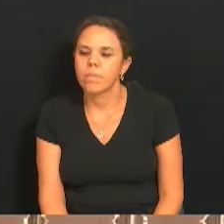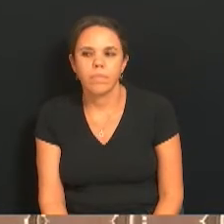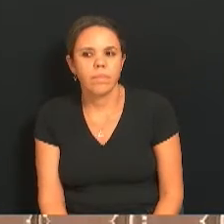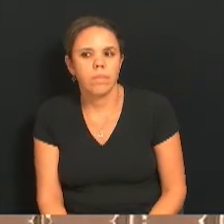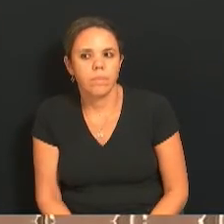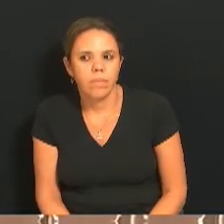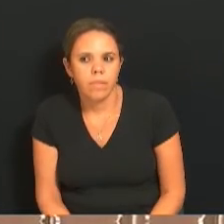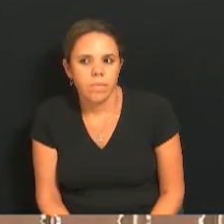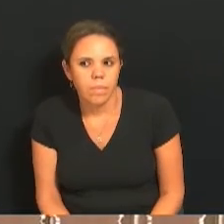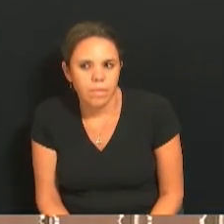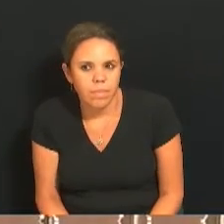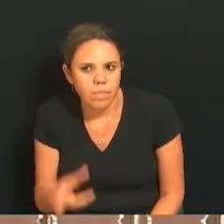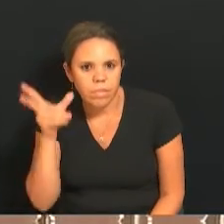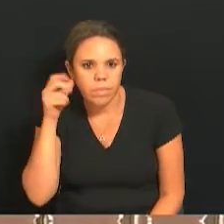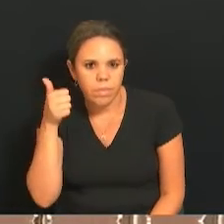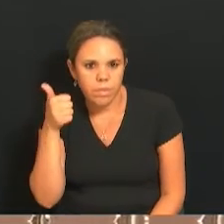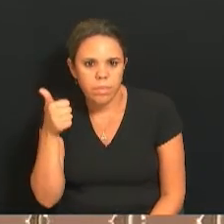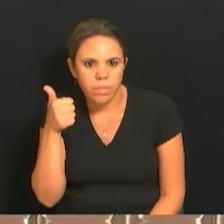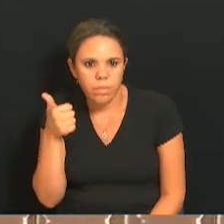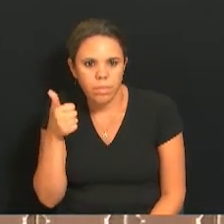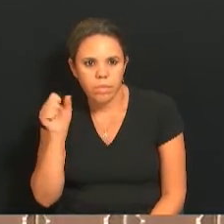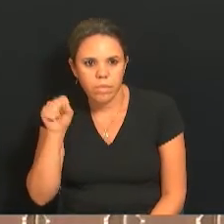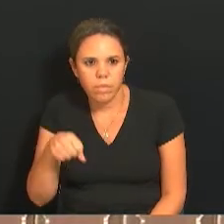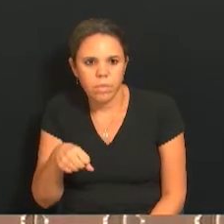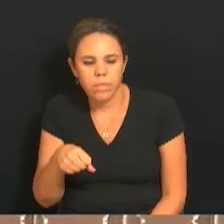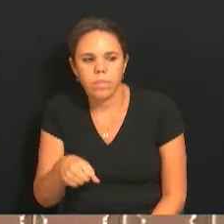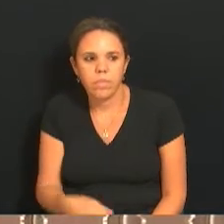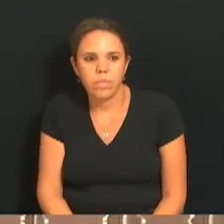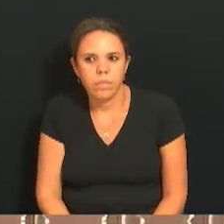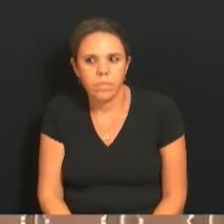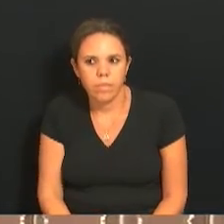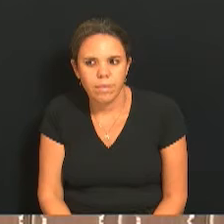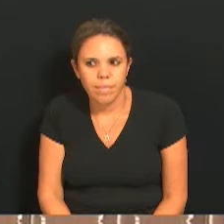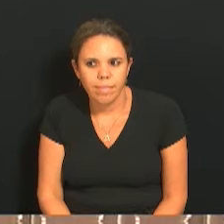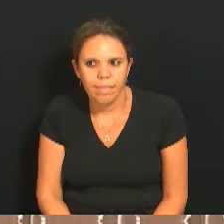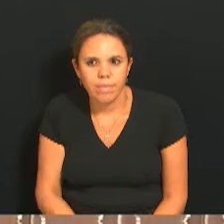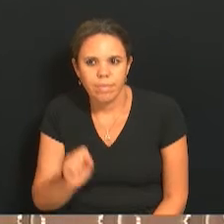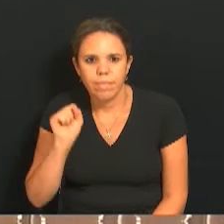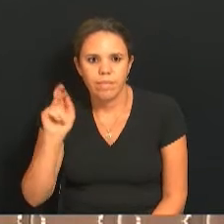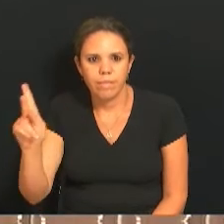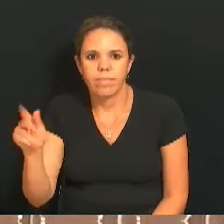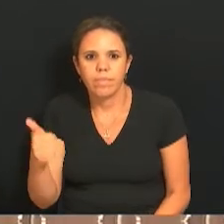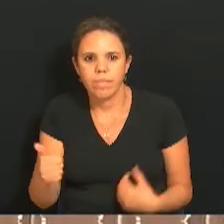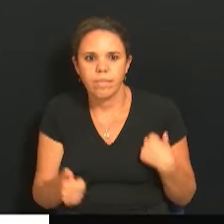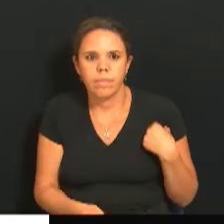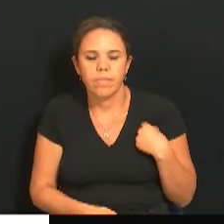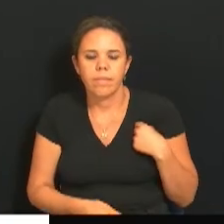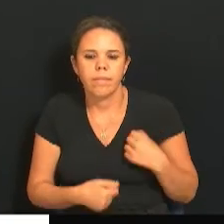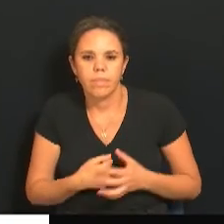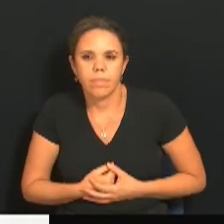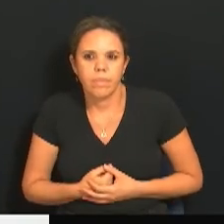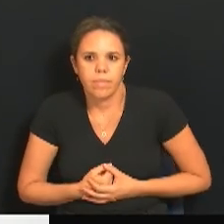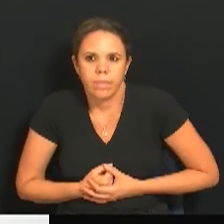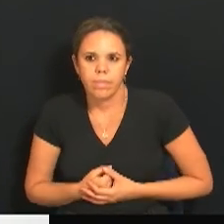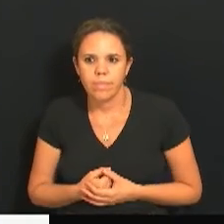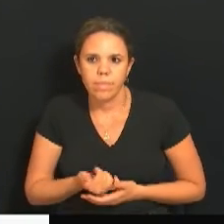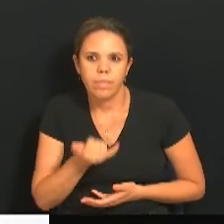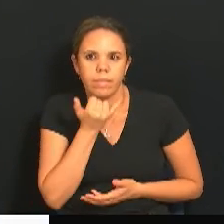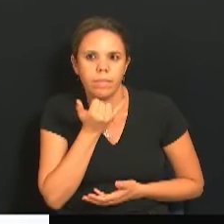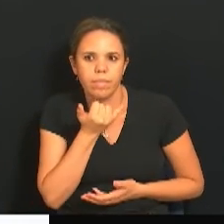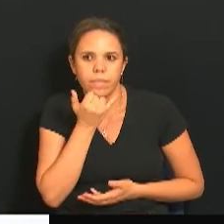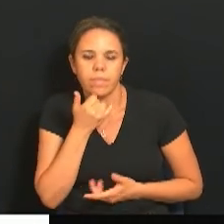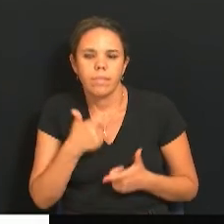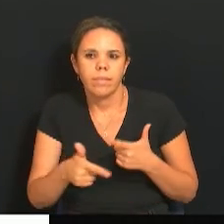Já consegue me ouvir? Eu fui pegar o celular. Agora está ok, agora estamos ouvindo. Então, desculpa aí o